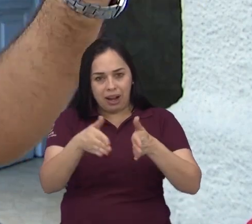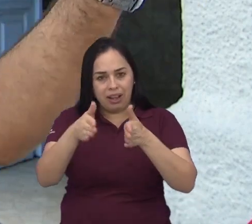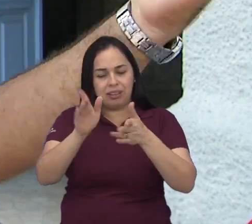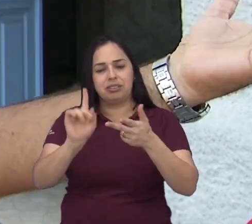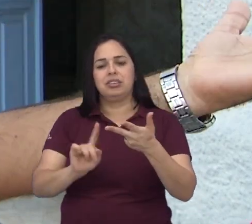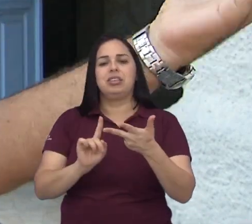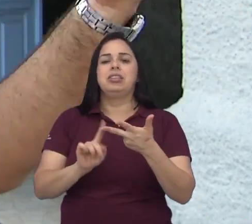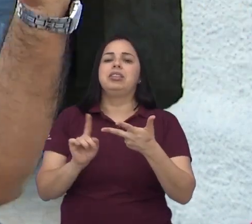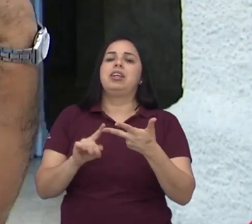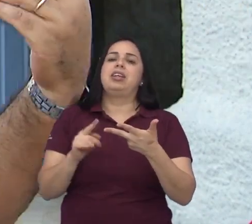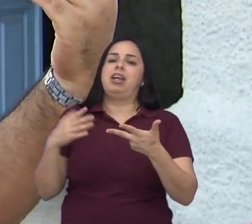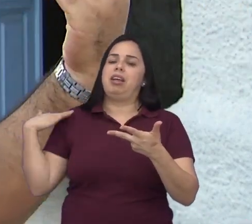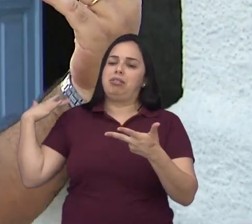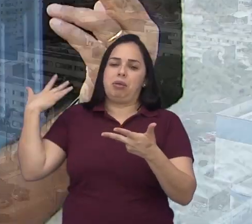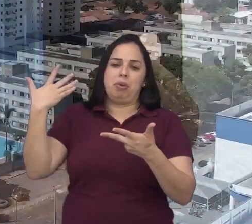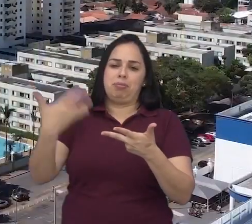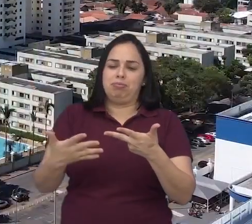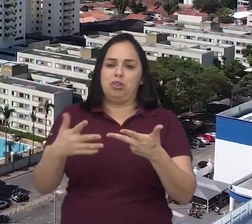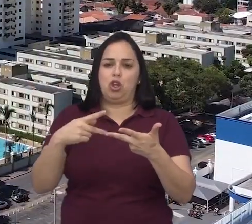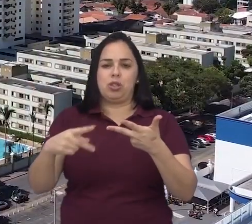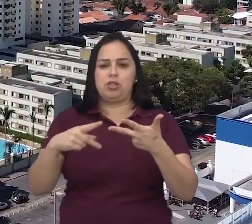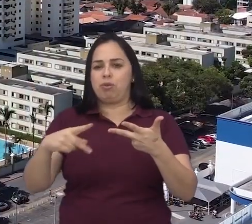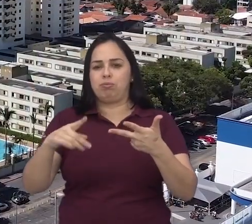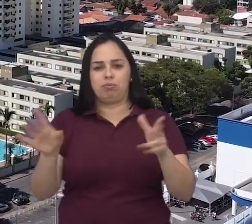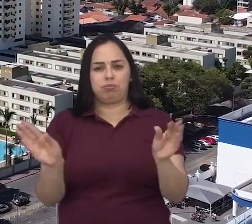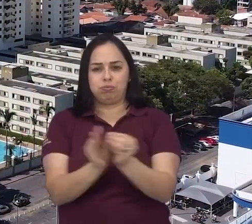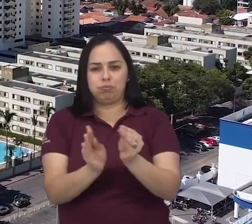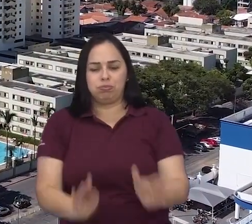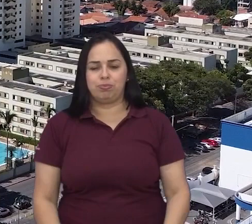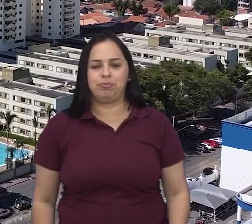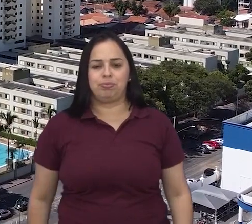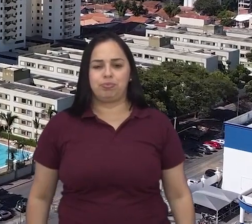1876, São José dos Campos, que é o nome que mantemos até hoje.